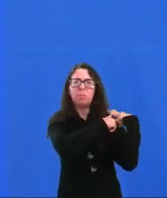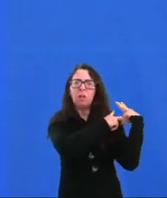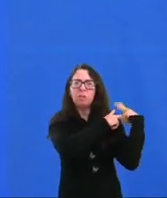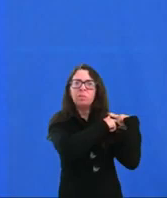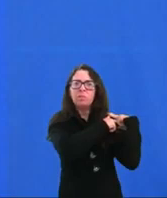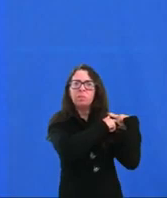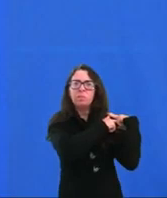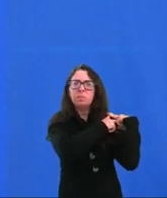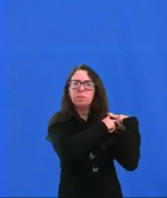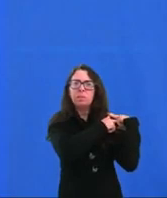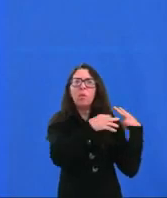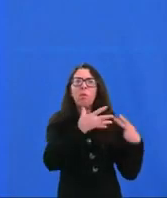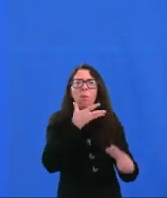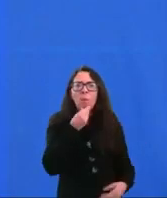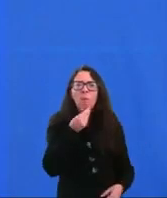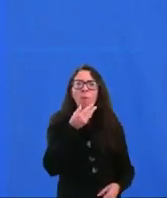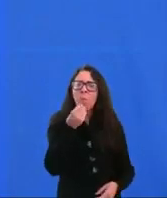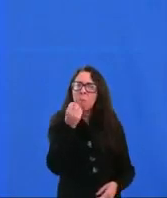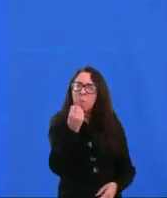quais